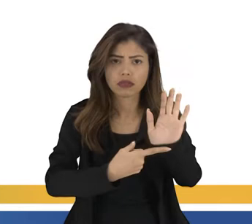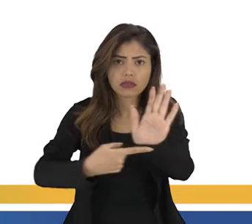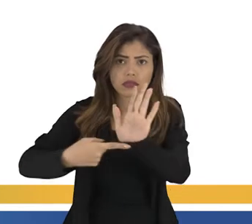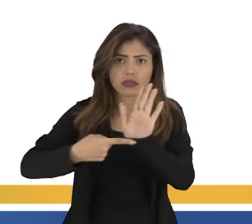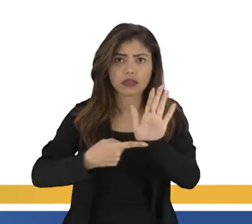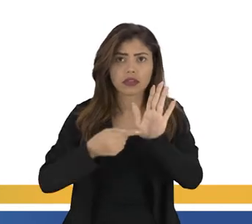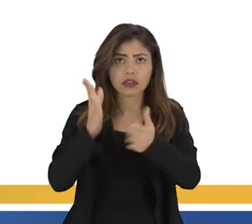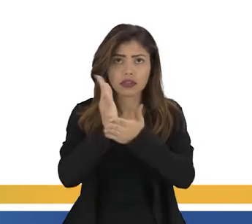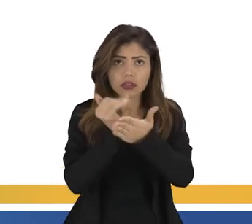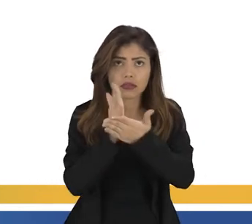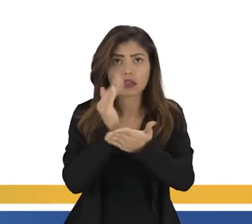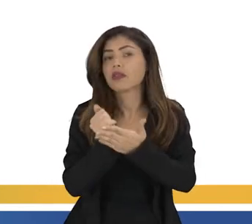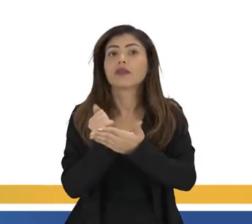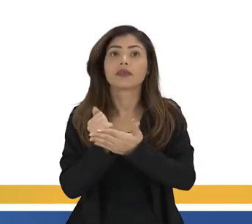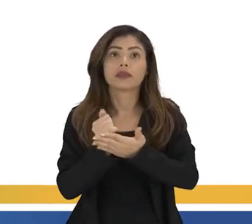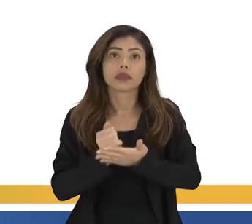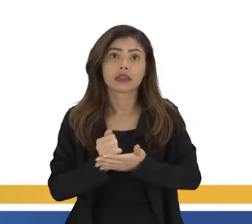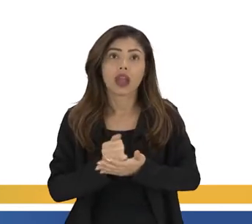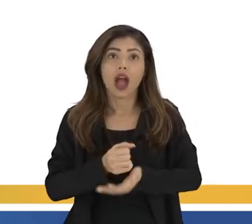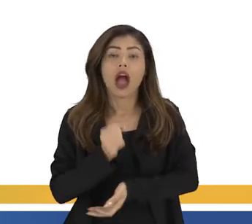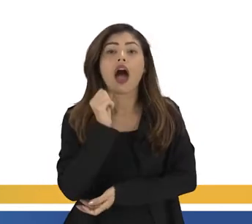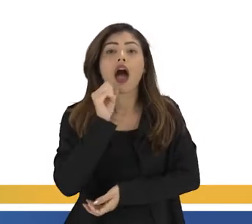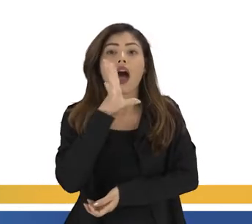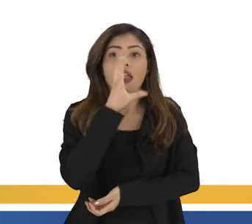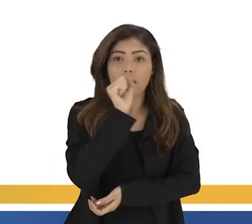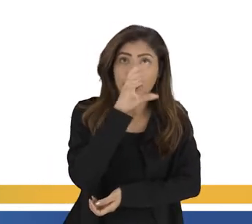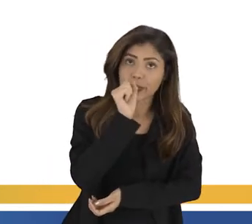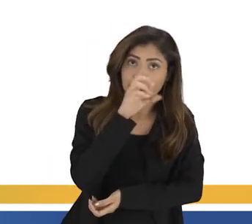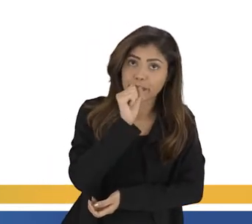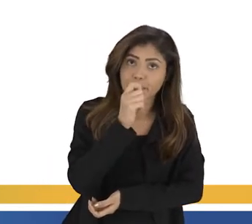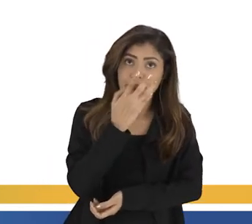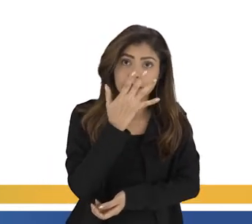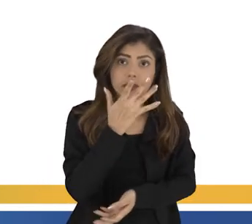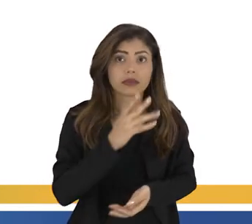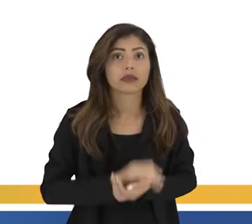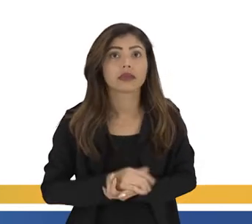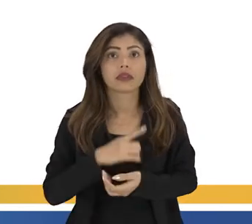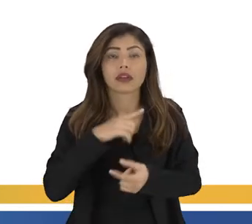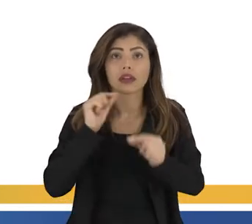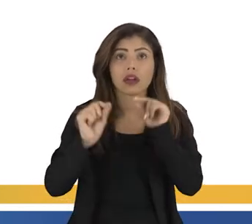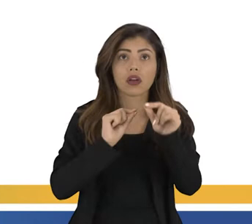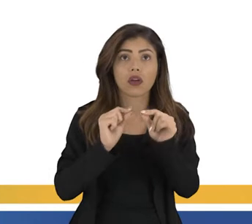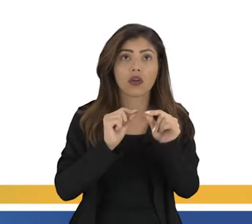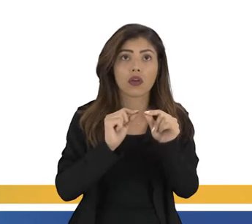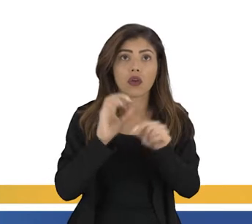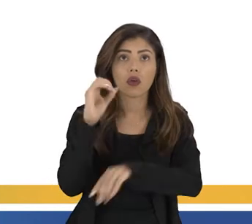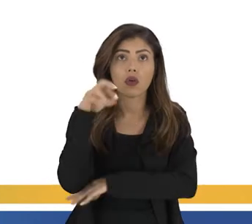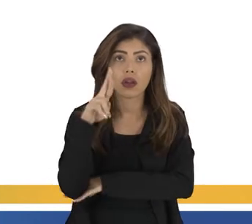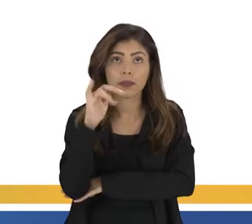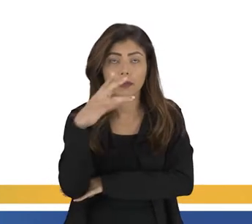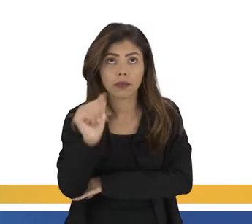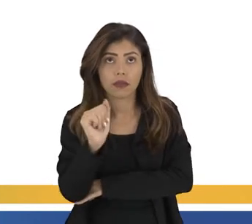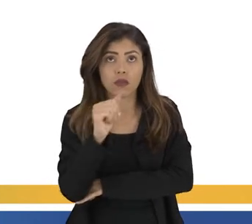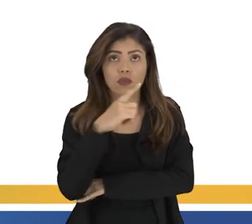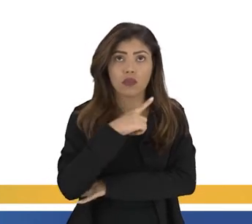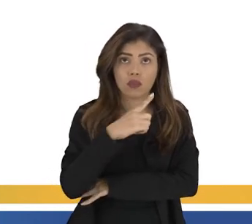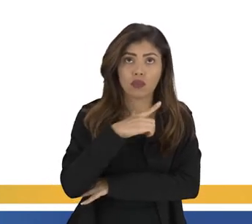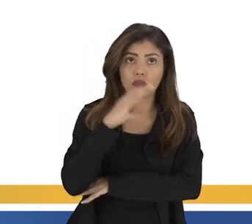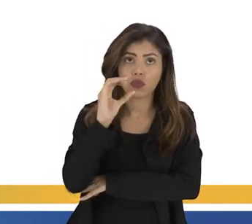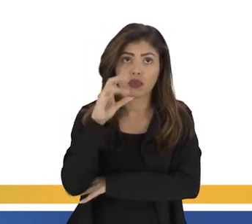essa divisão essa parte aí esse laranja a mostra o império romano do ocidente